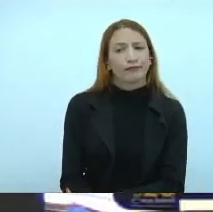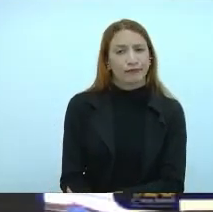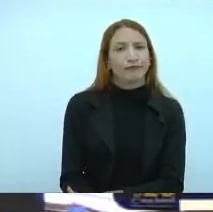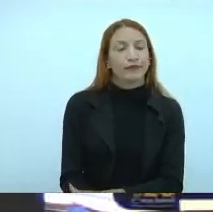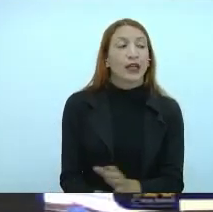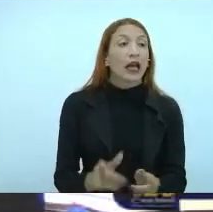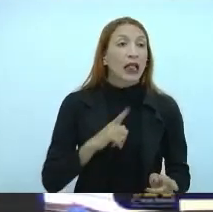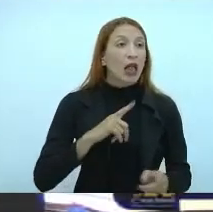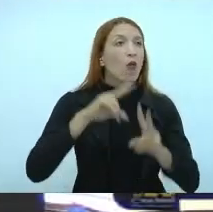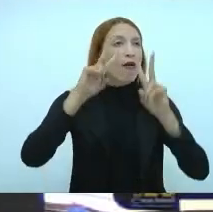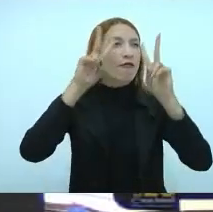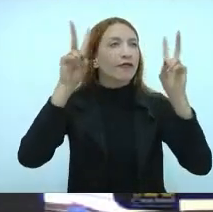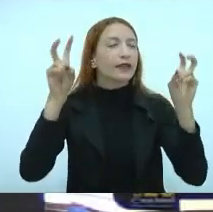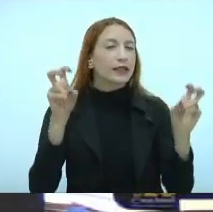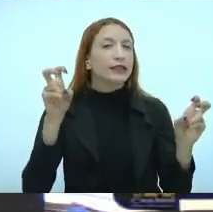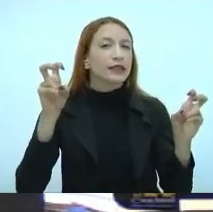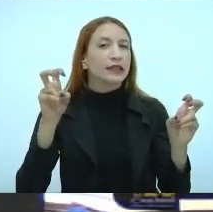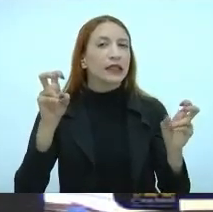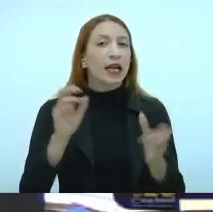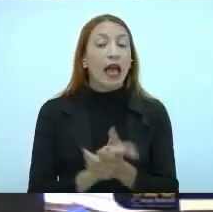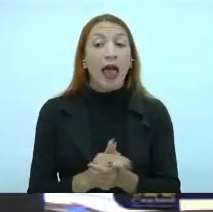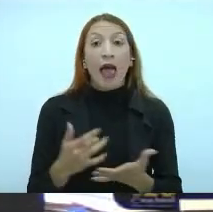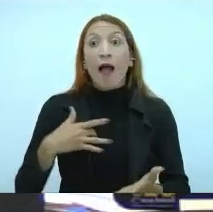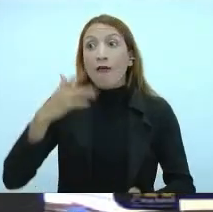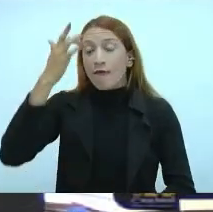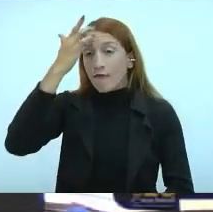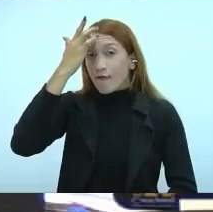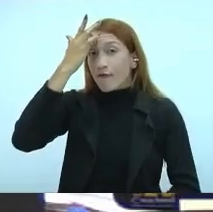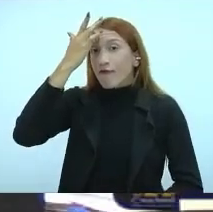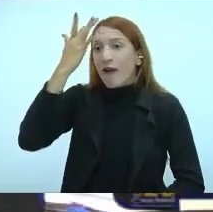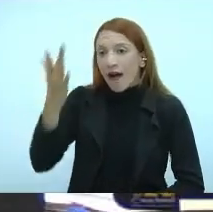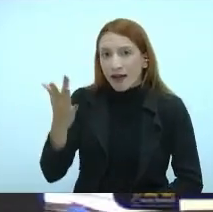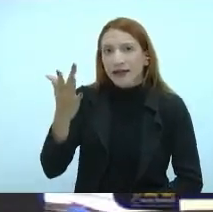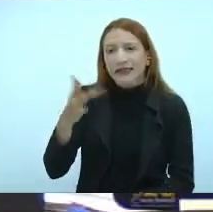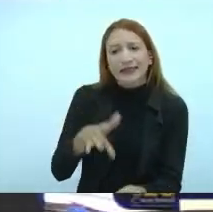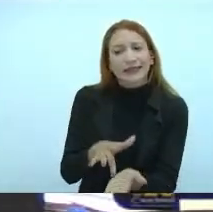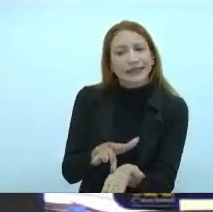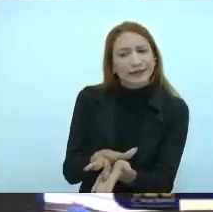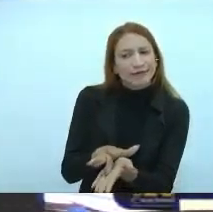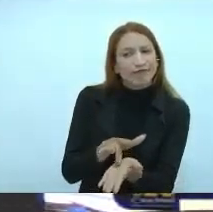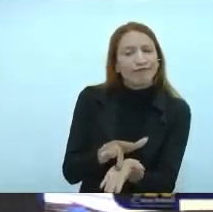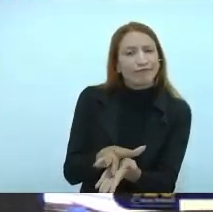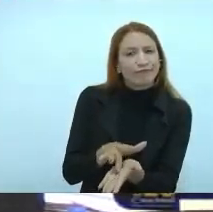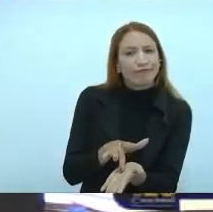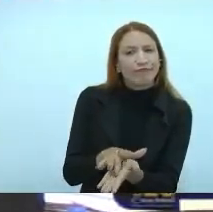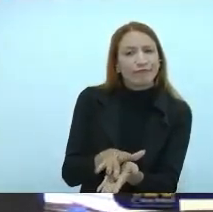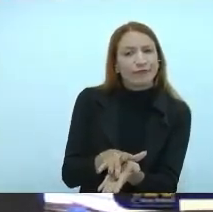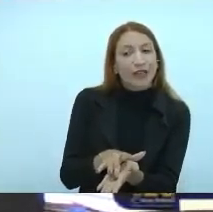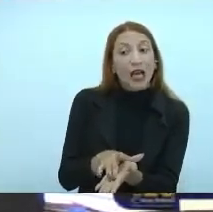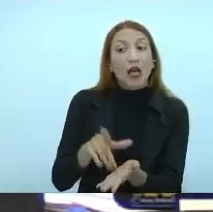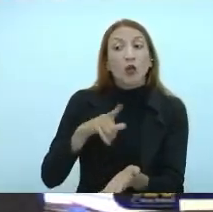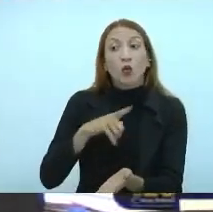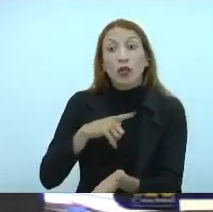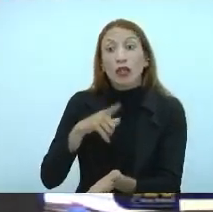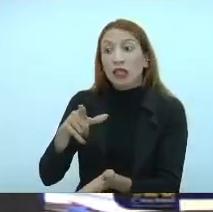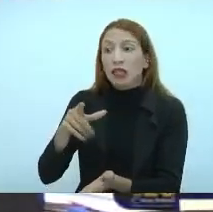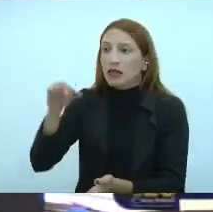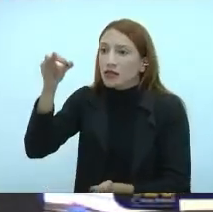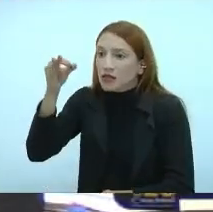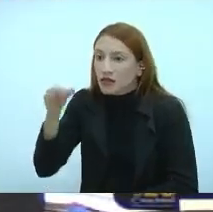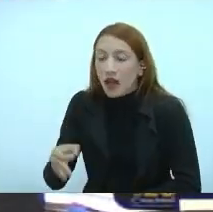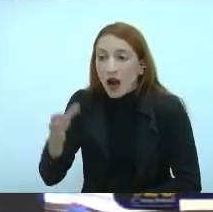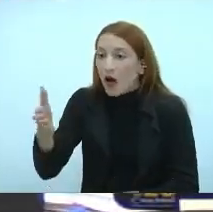uma frase que diz que é mais fácil enganar as pessoas do que convencer elas que estão